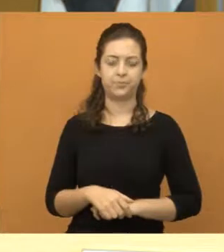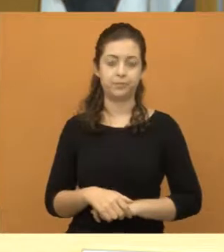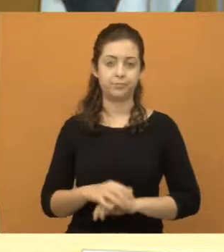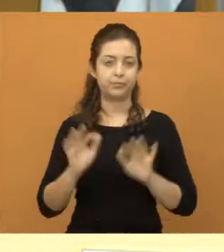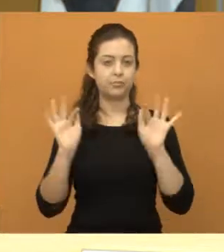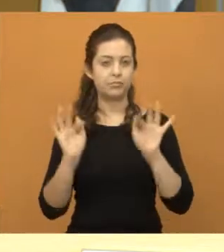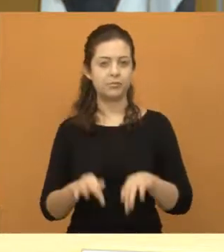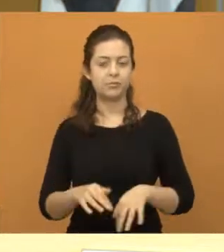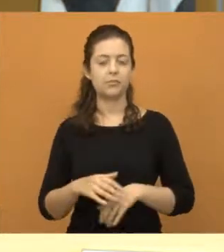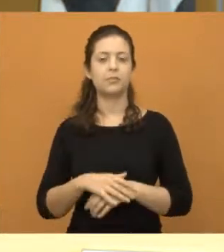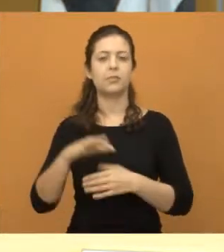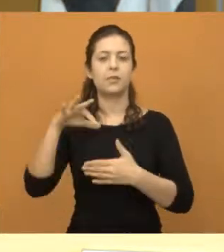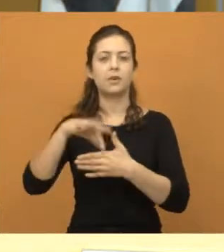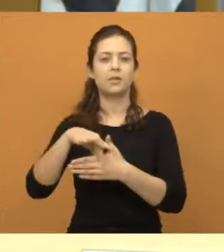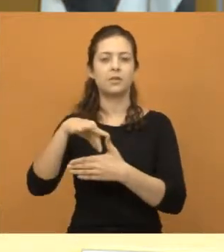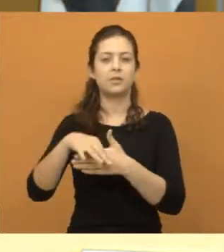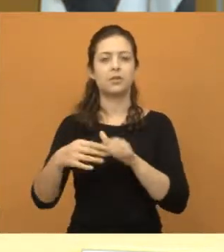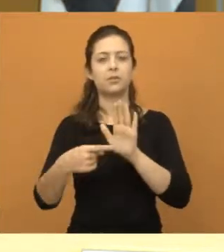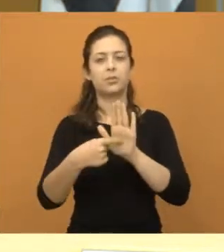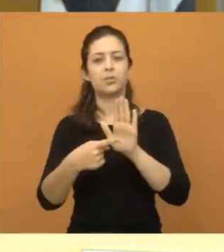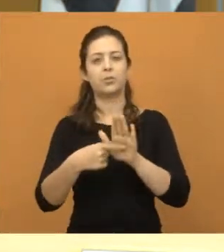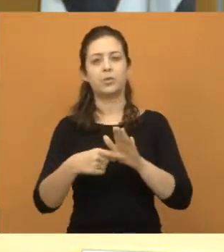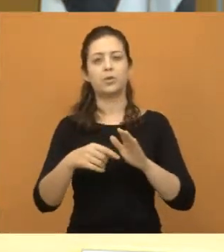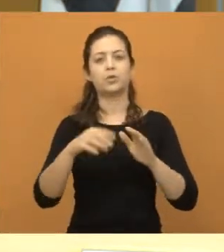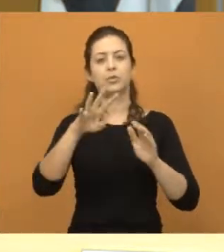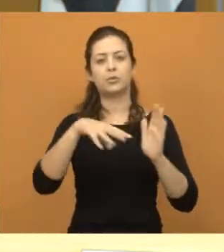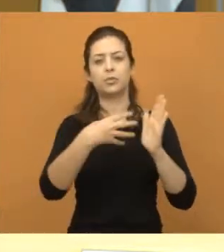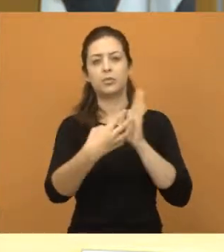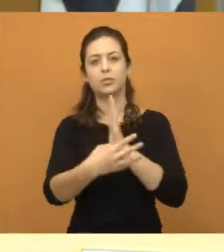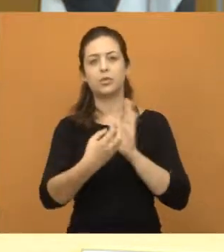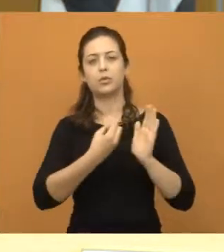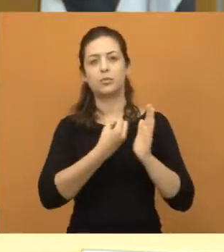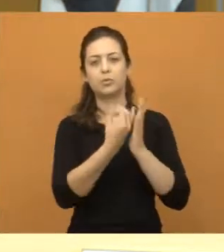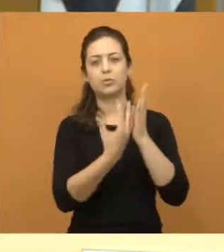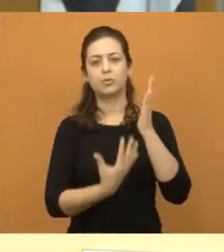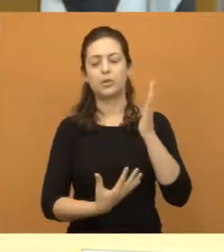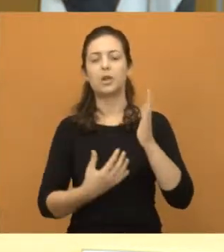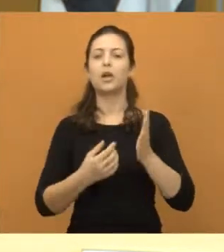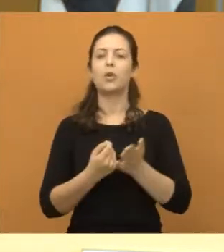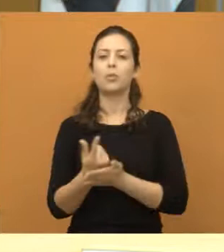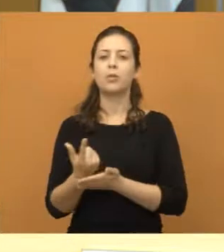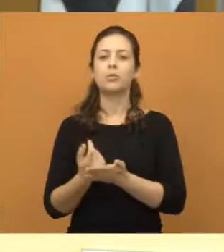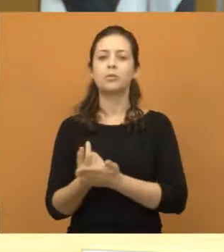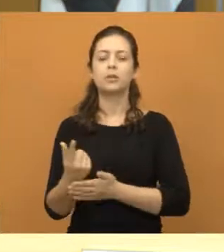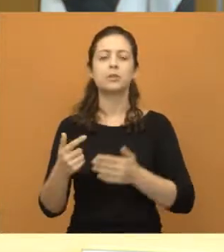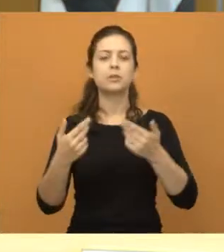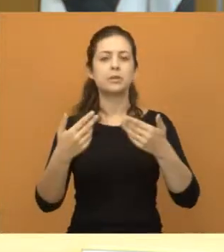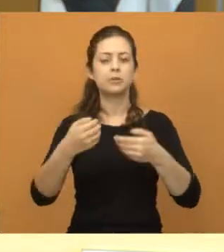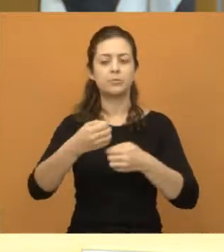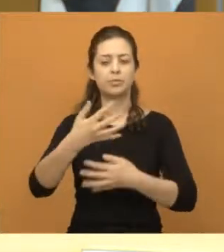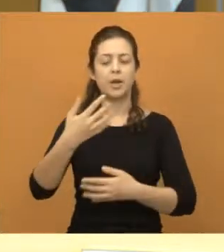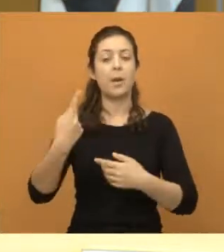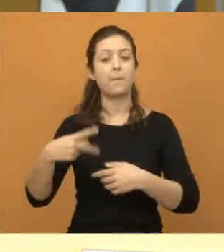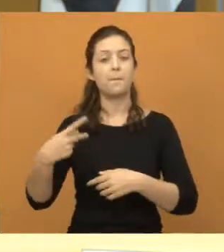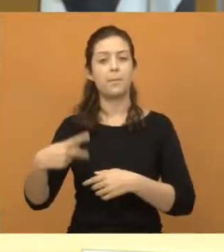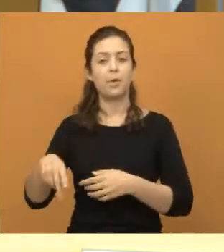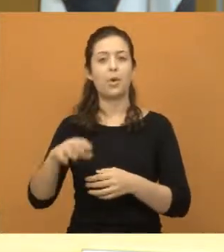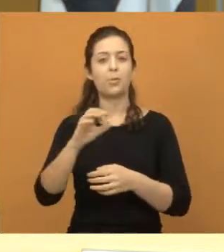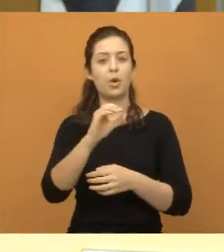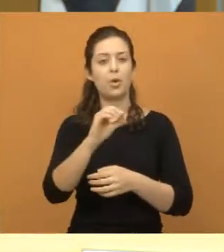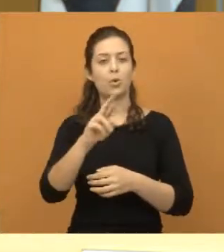fim, o anexo demonstrativo orçamentário atesta que as despesas correrão por dotação própria do orçamento